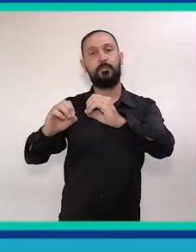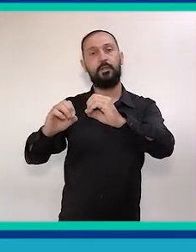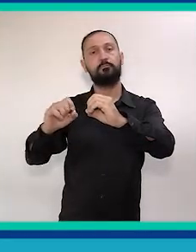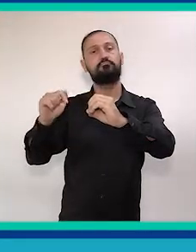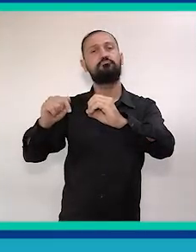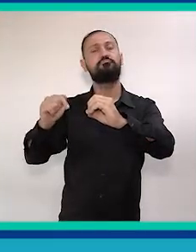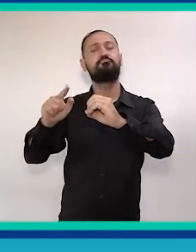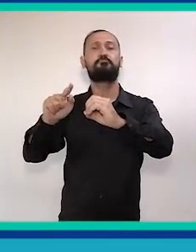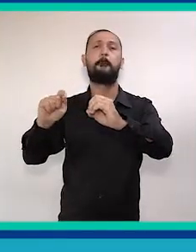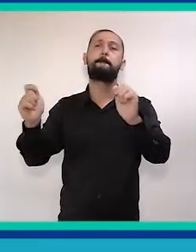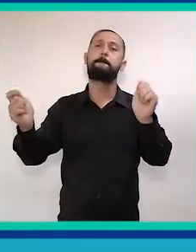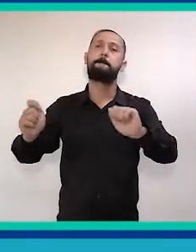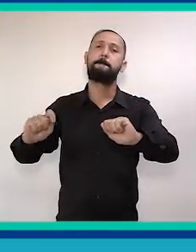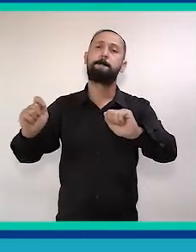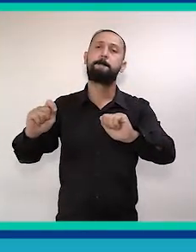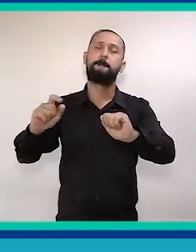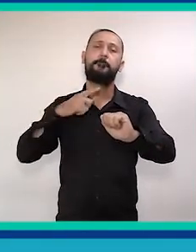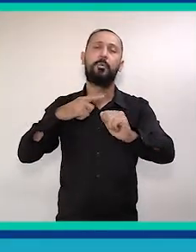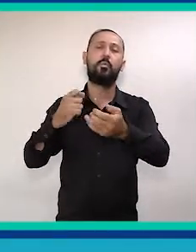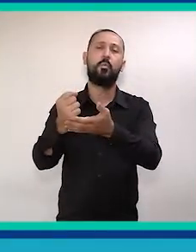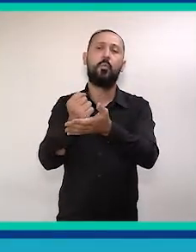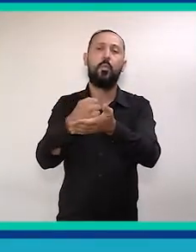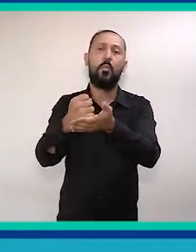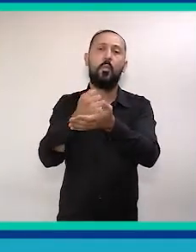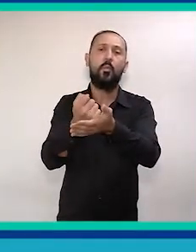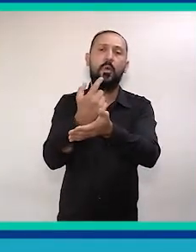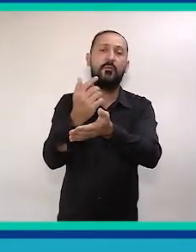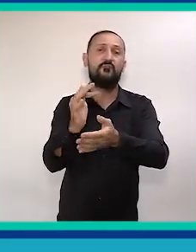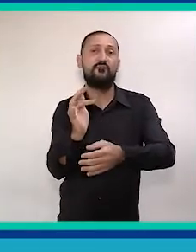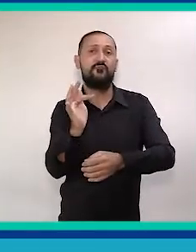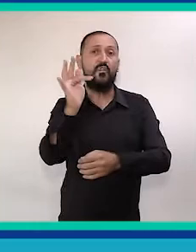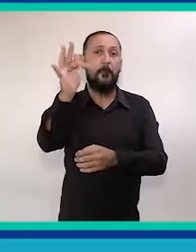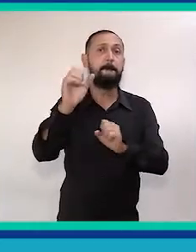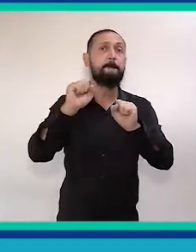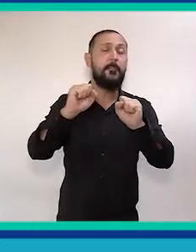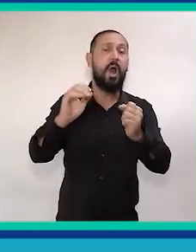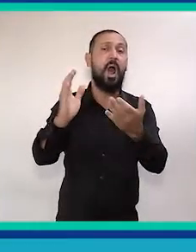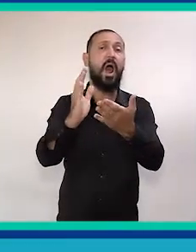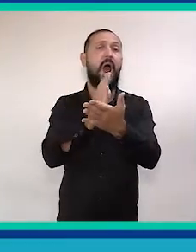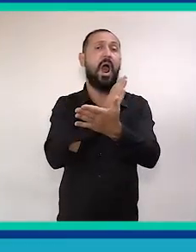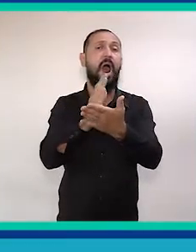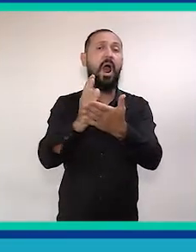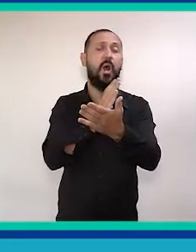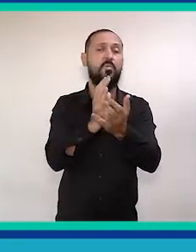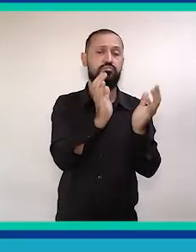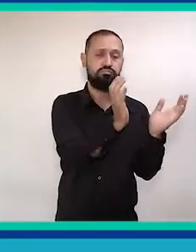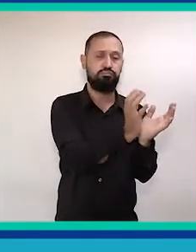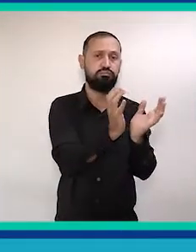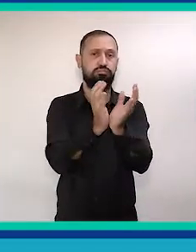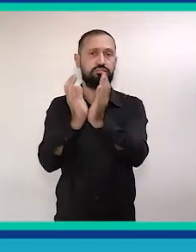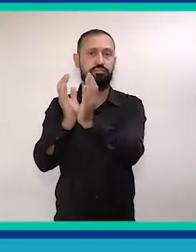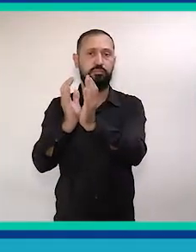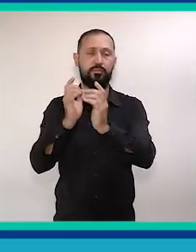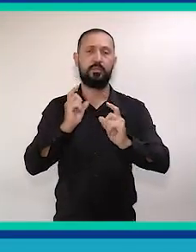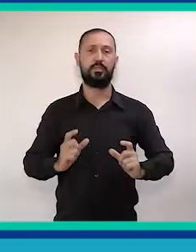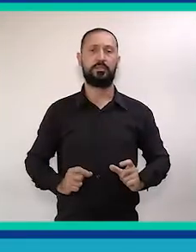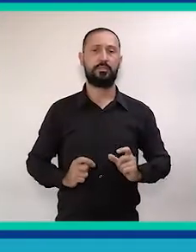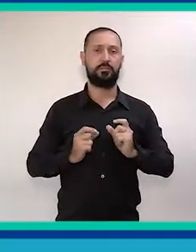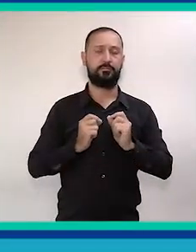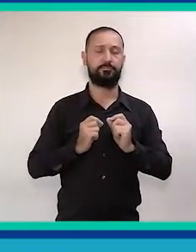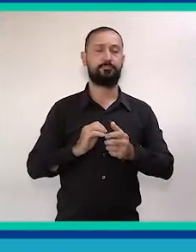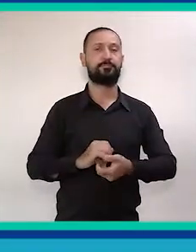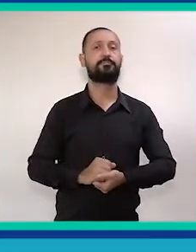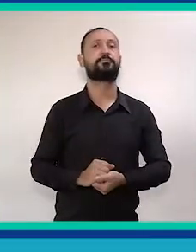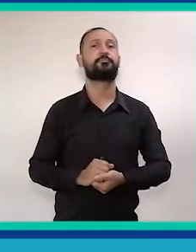especificamente com um possível fármaco futuro que possa aí combater algumas linhagens de